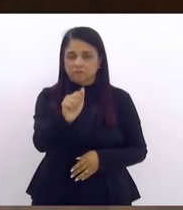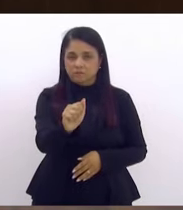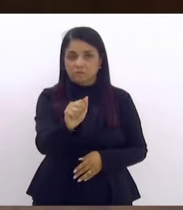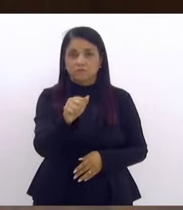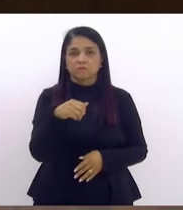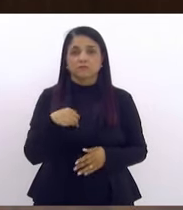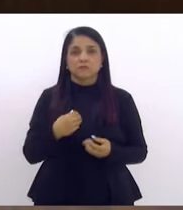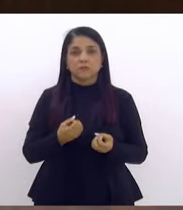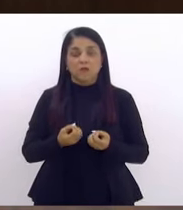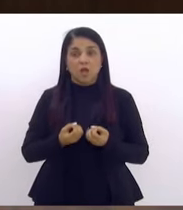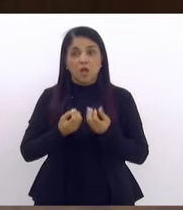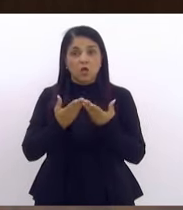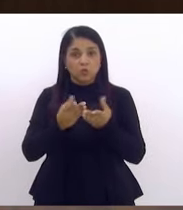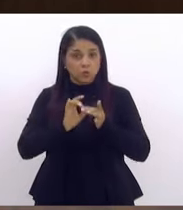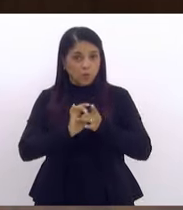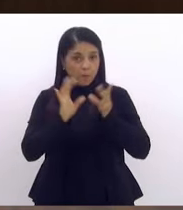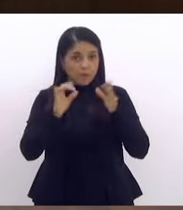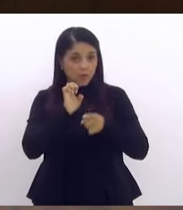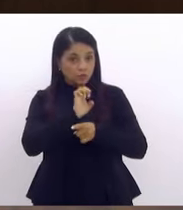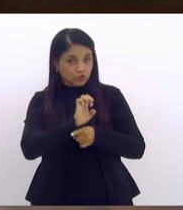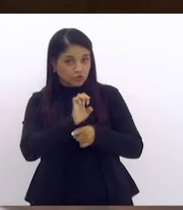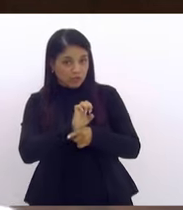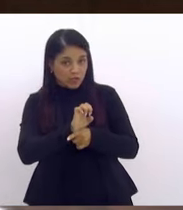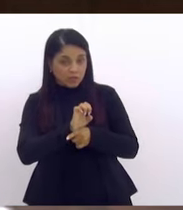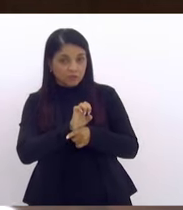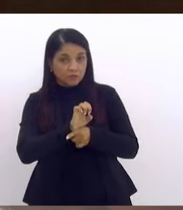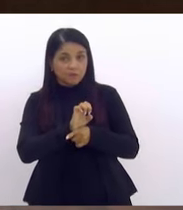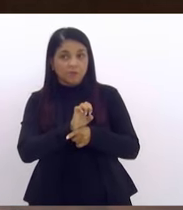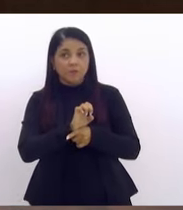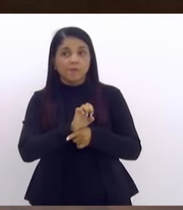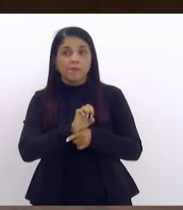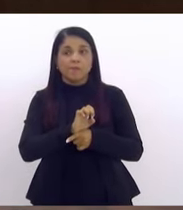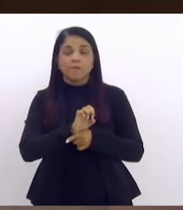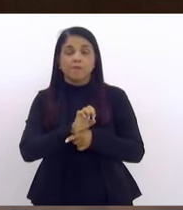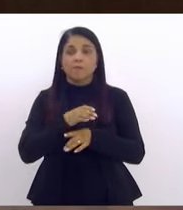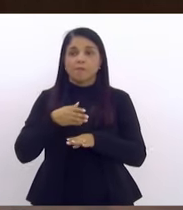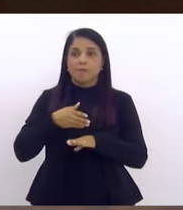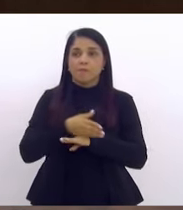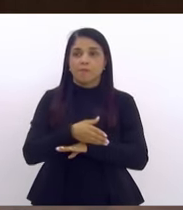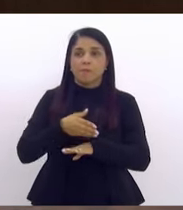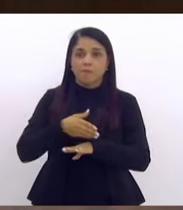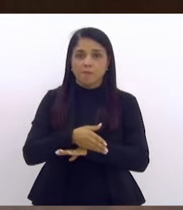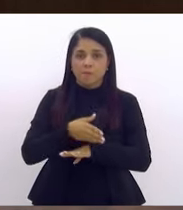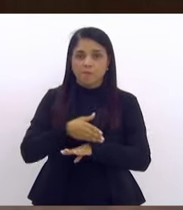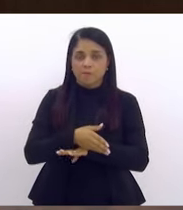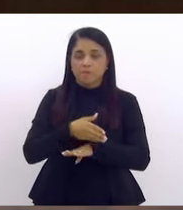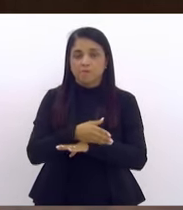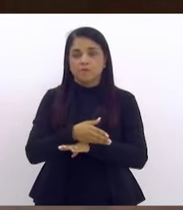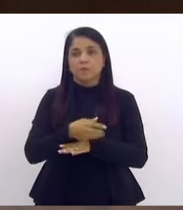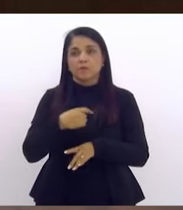dar autonomia ao Estado, para o Estado também poder participar de coisas que eu também, como